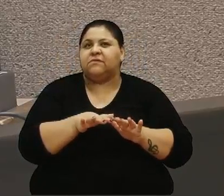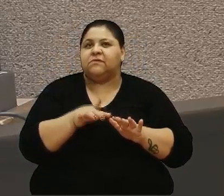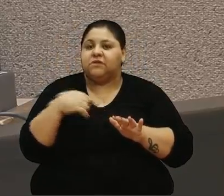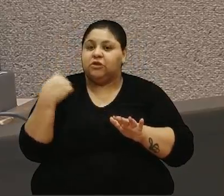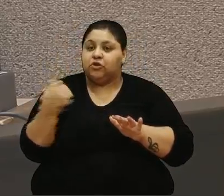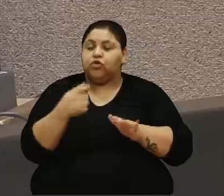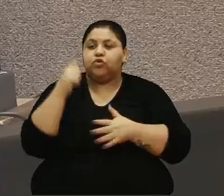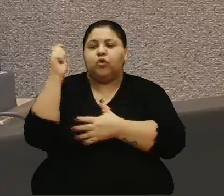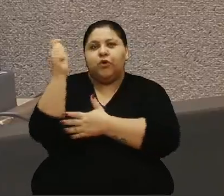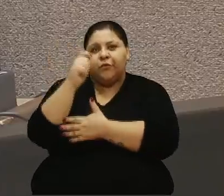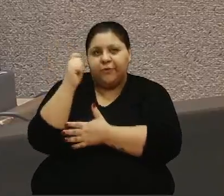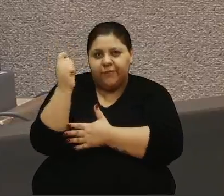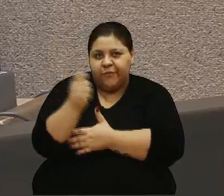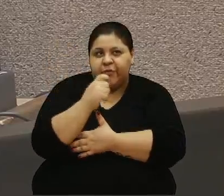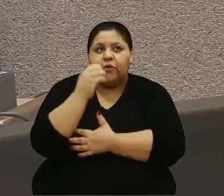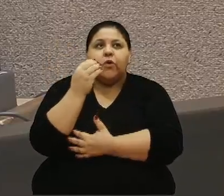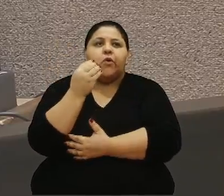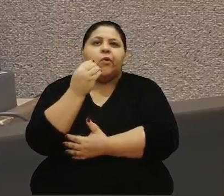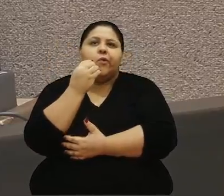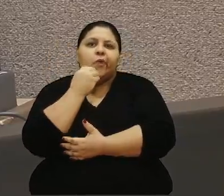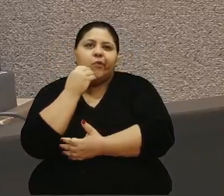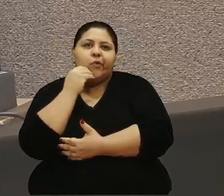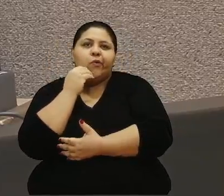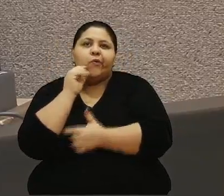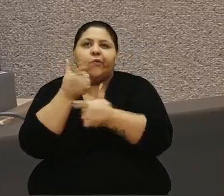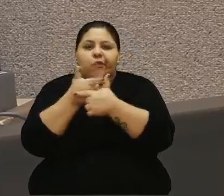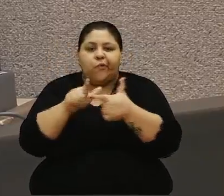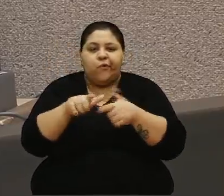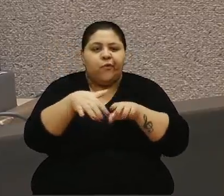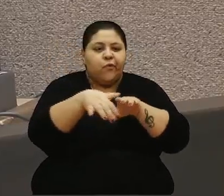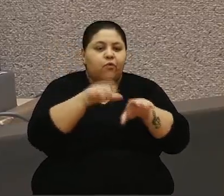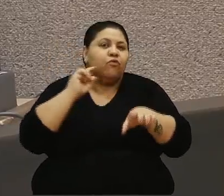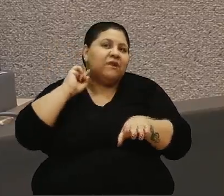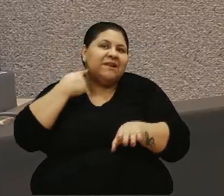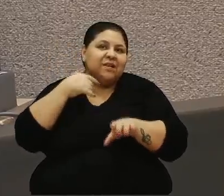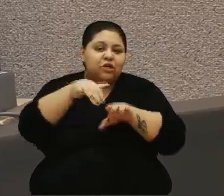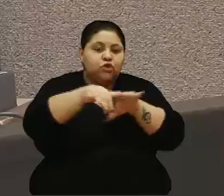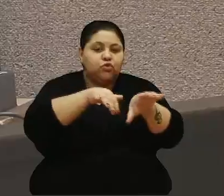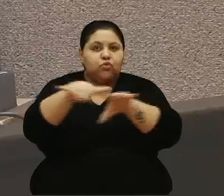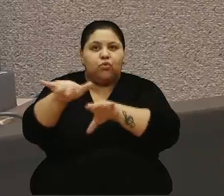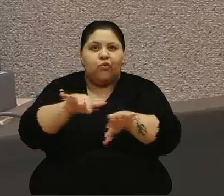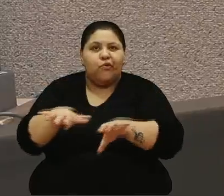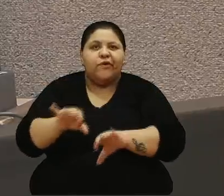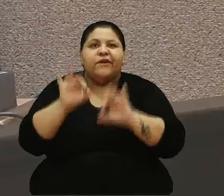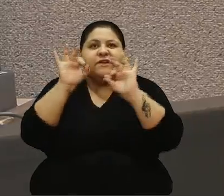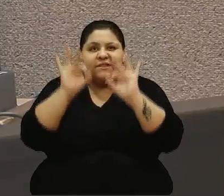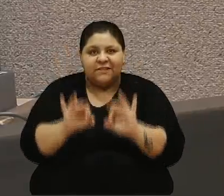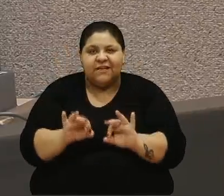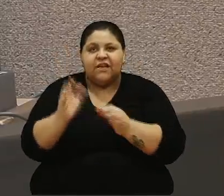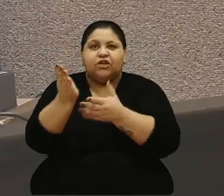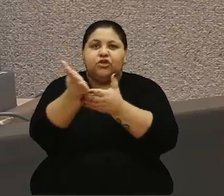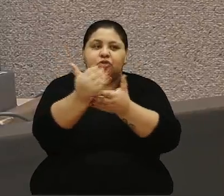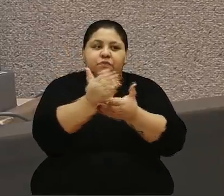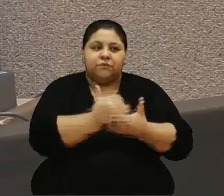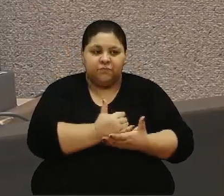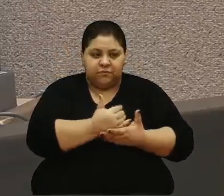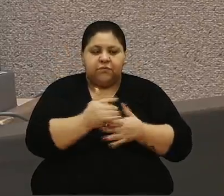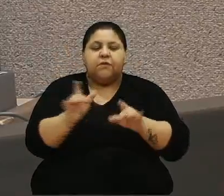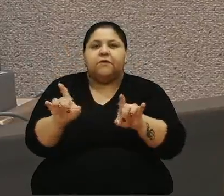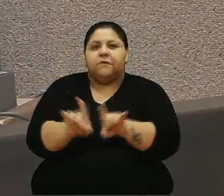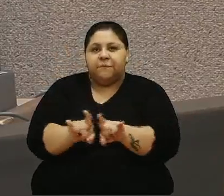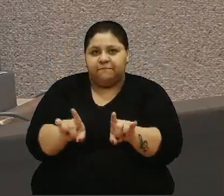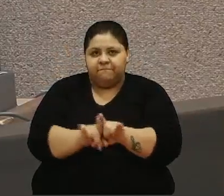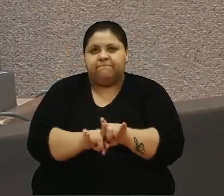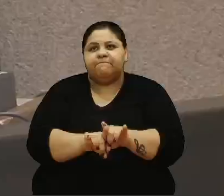Rio Grande do Sul e, claro, a separação do lixo correta, a separação da coleta do lixo e também